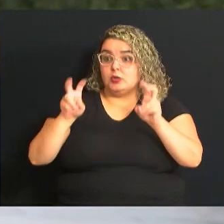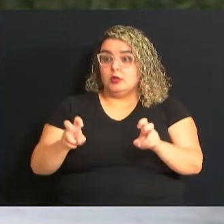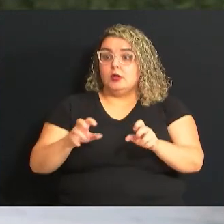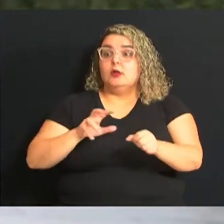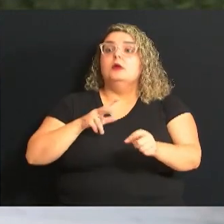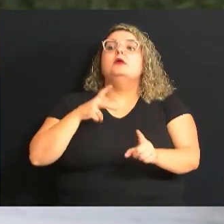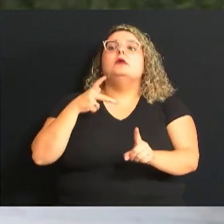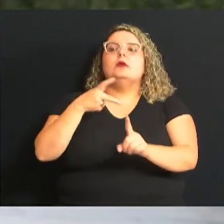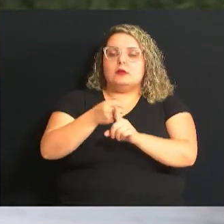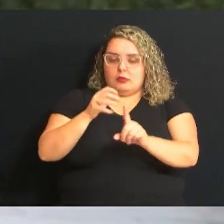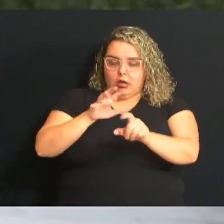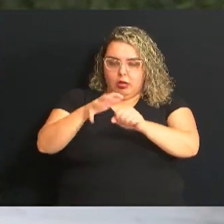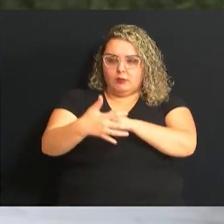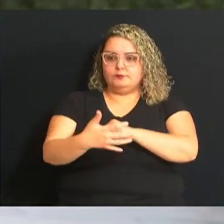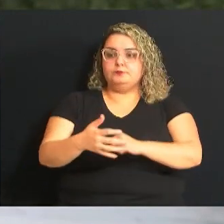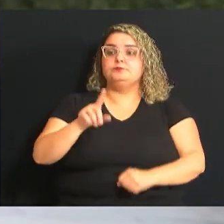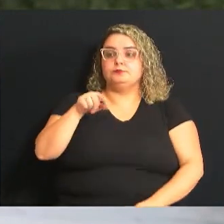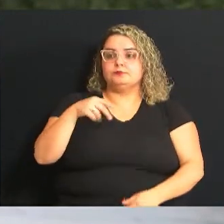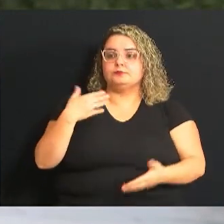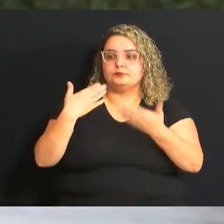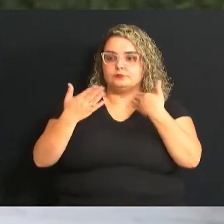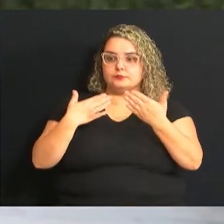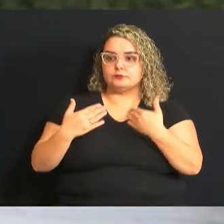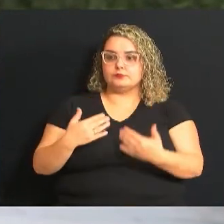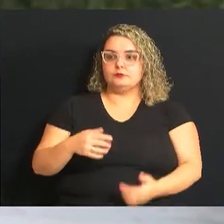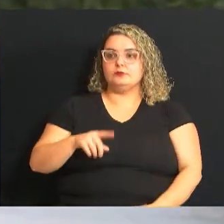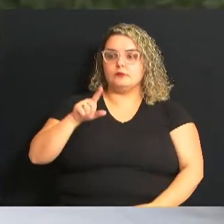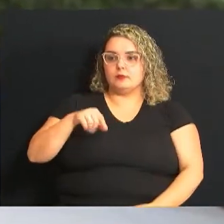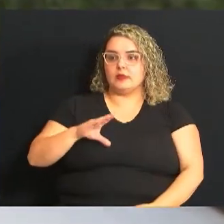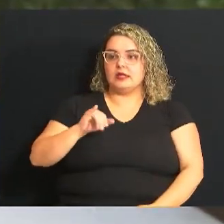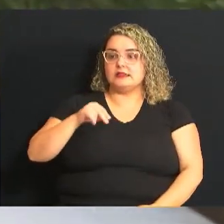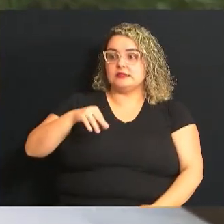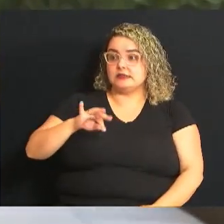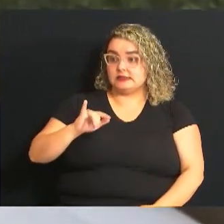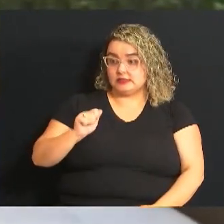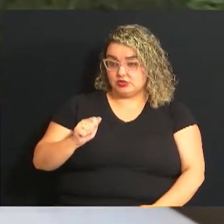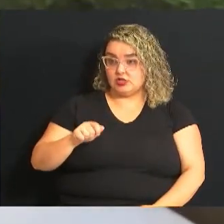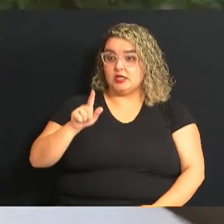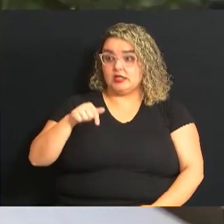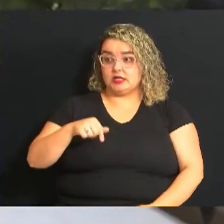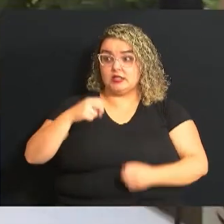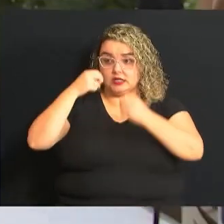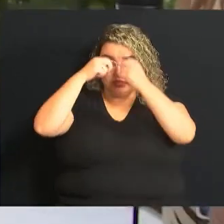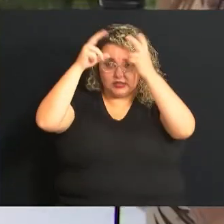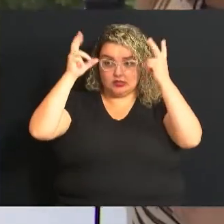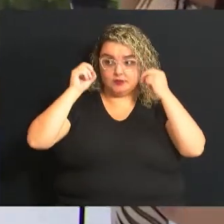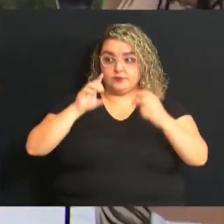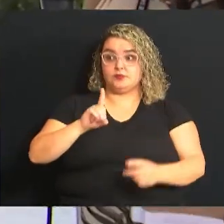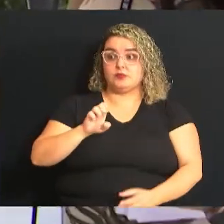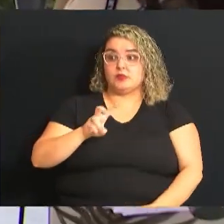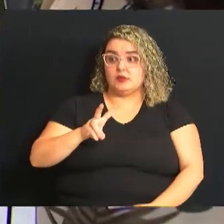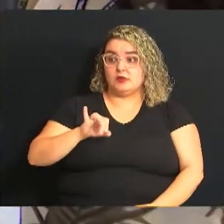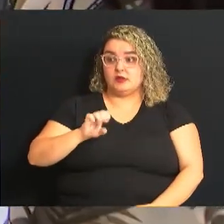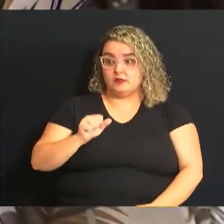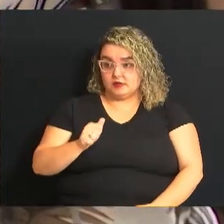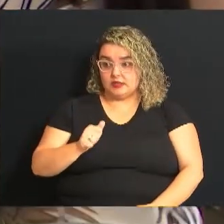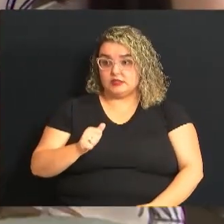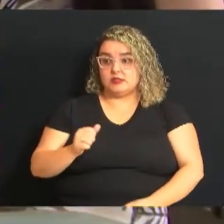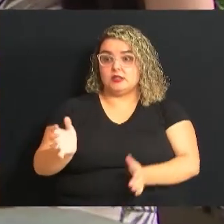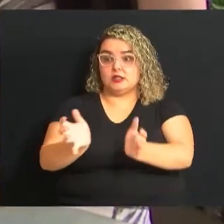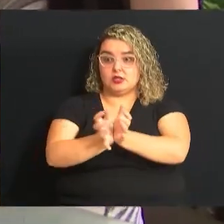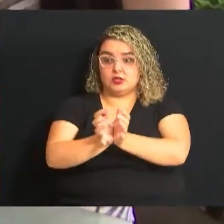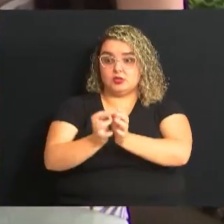falar hoje. Quem vai conversar com a gente é a Cíntia Bastos, que é enfermeira do Devisa, que é o Departamento de Vigilância